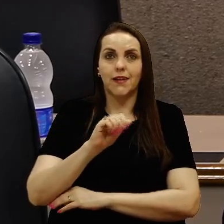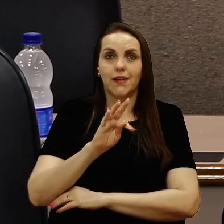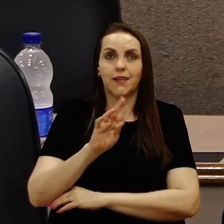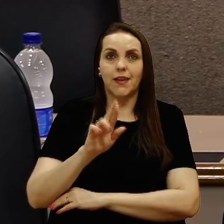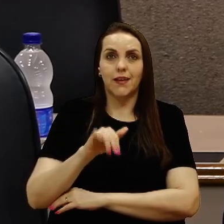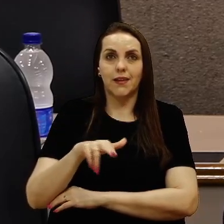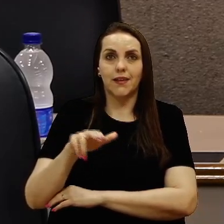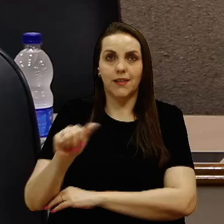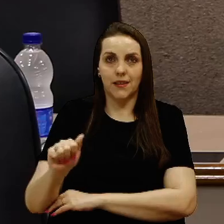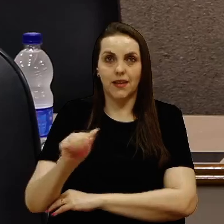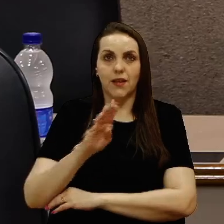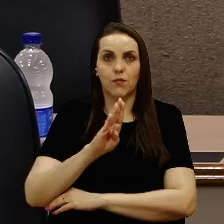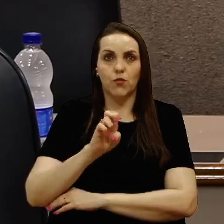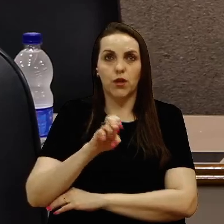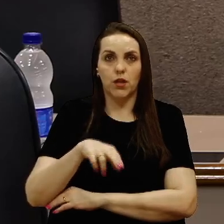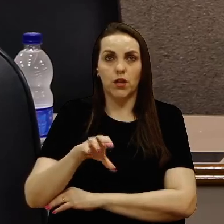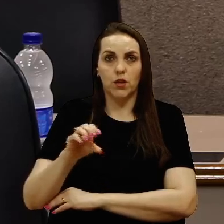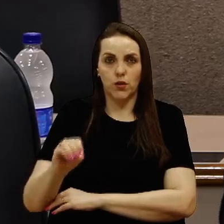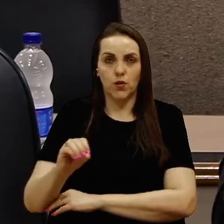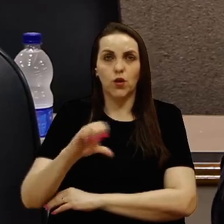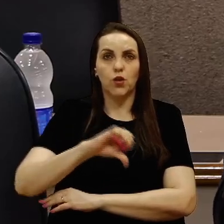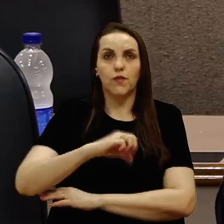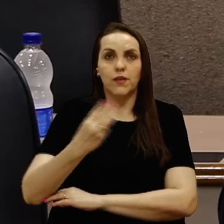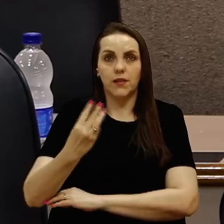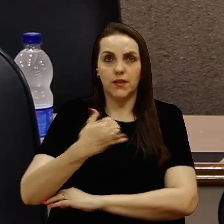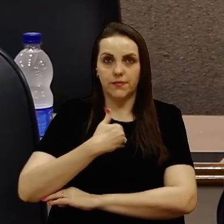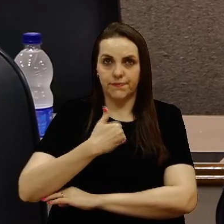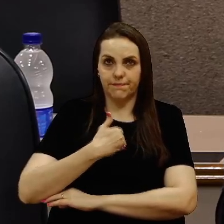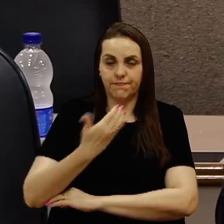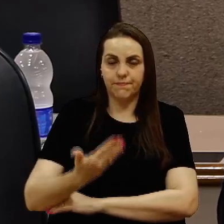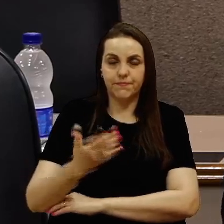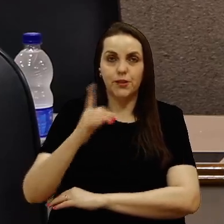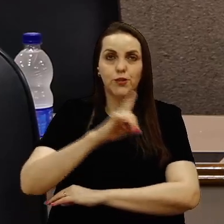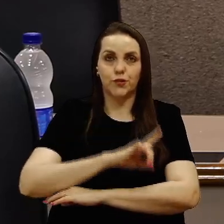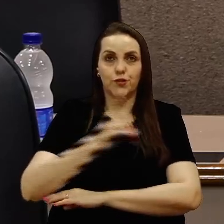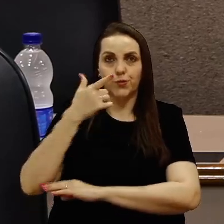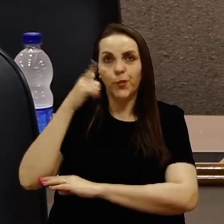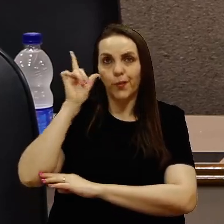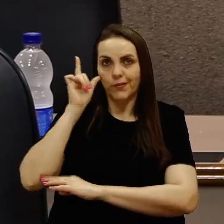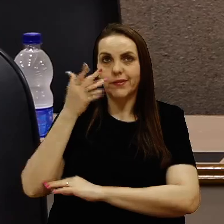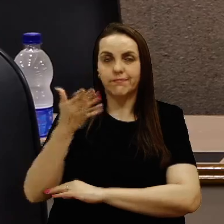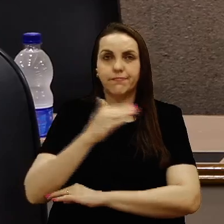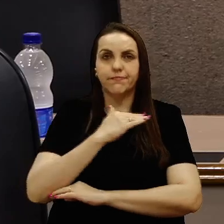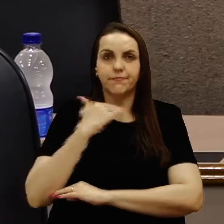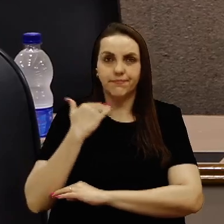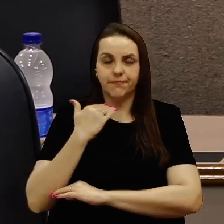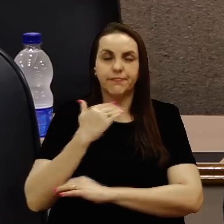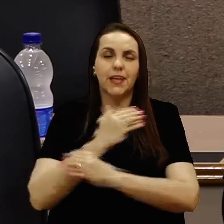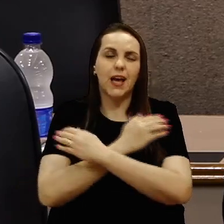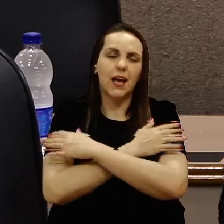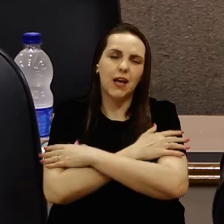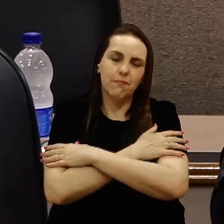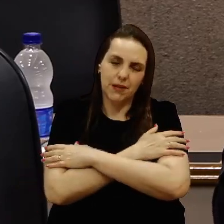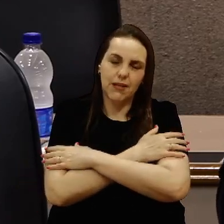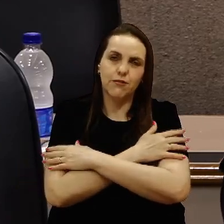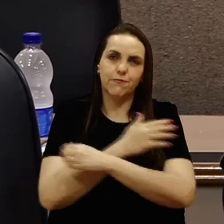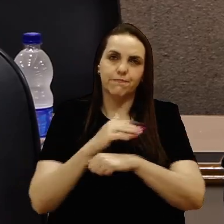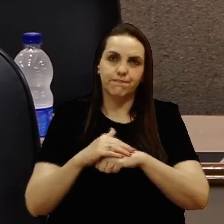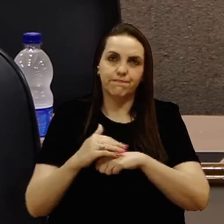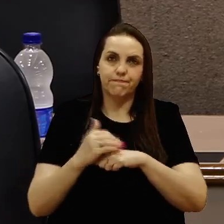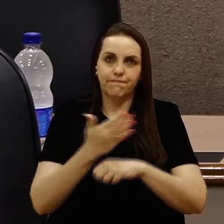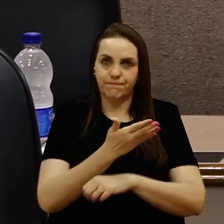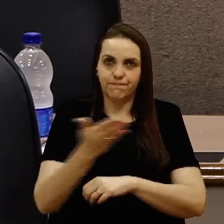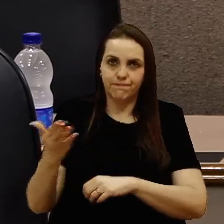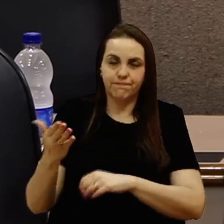Silva, aos seus 93 anos, no dia de ontem. Então, quero externar um abraço fraterno a Marileia, a toda a sua